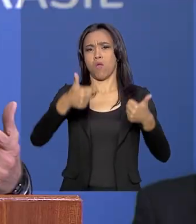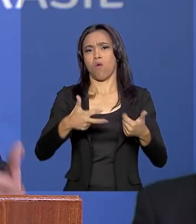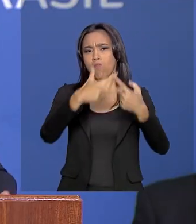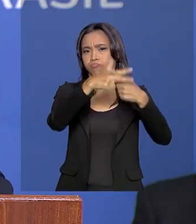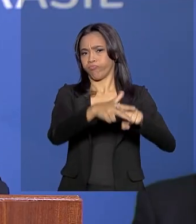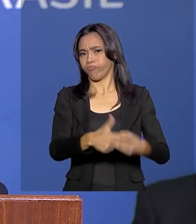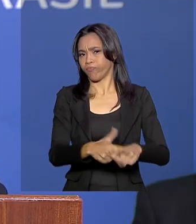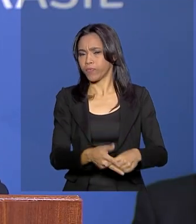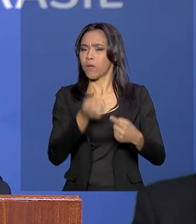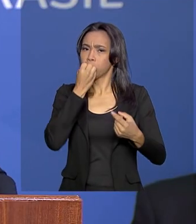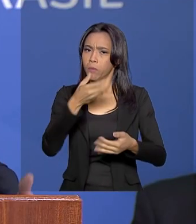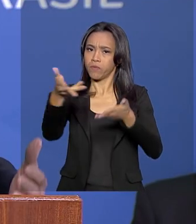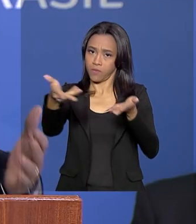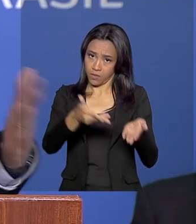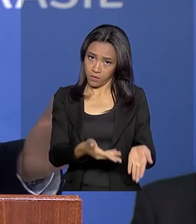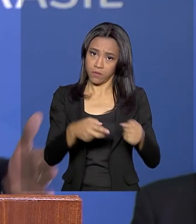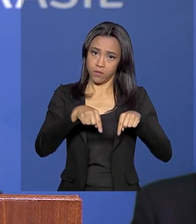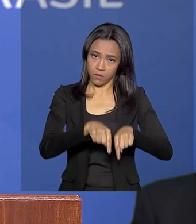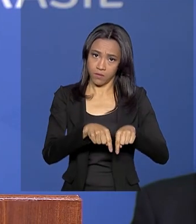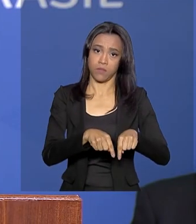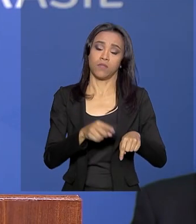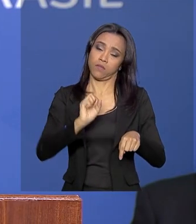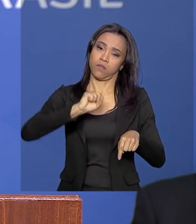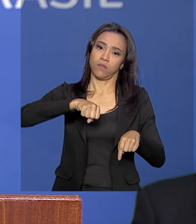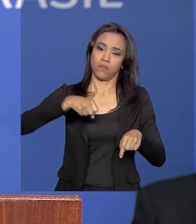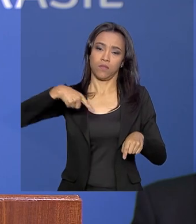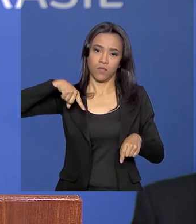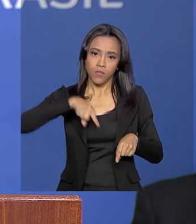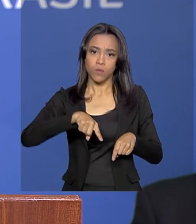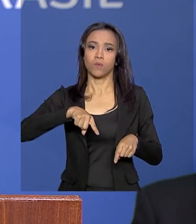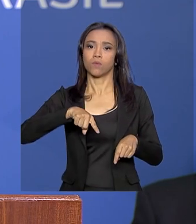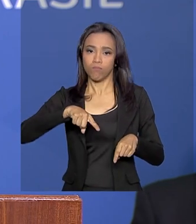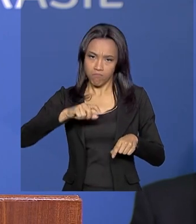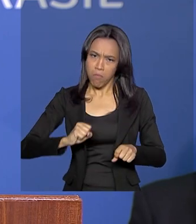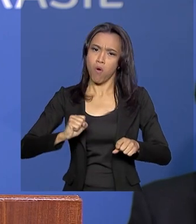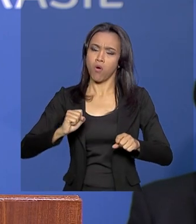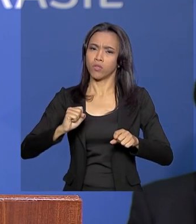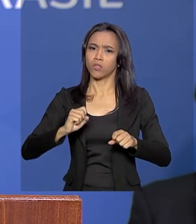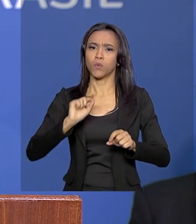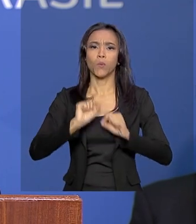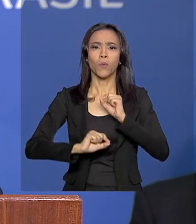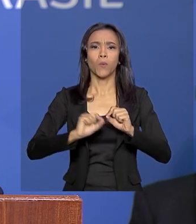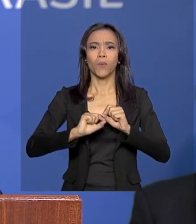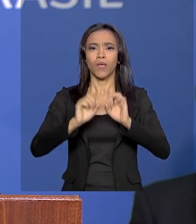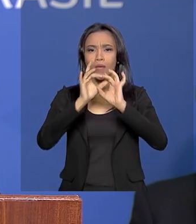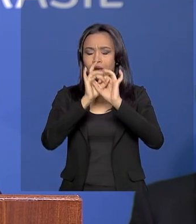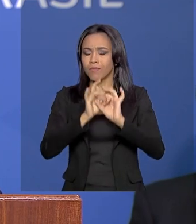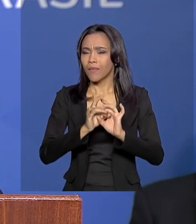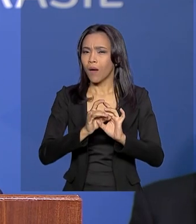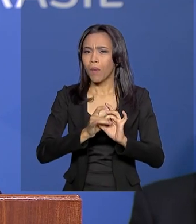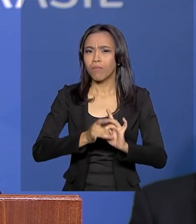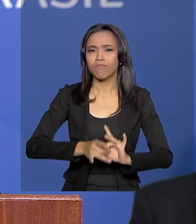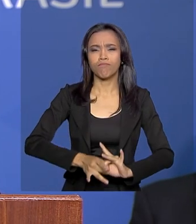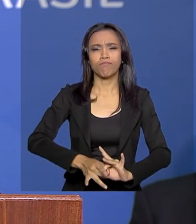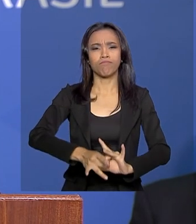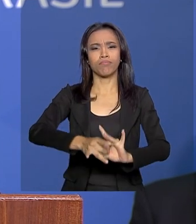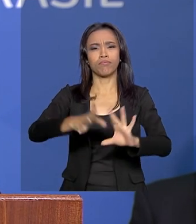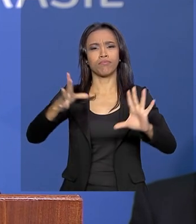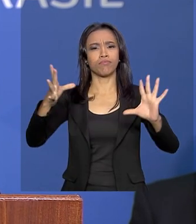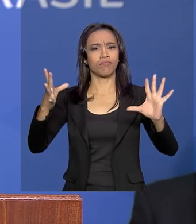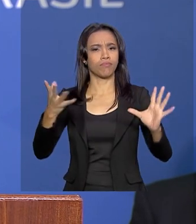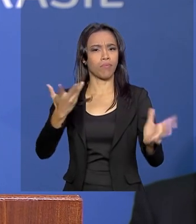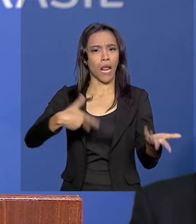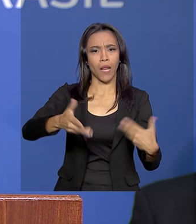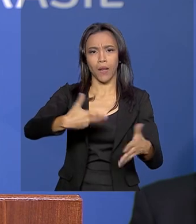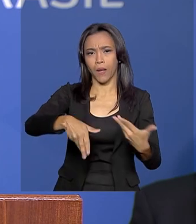são muito bem-vindas. E isso, sim, pode destravar a nossa economia e nos